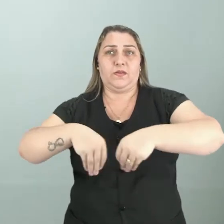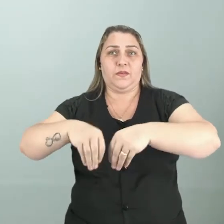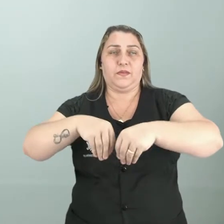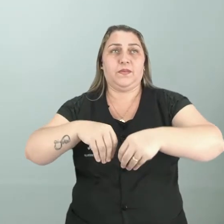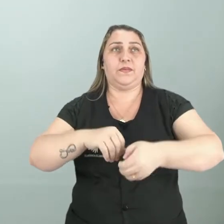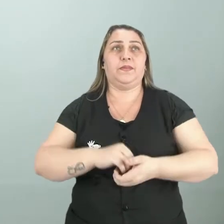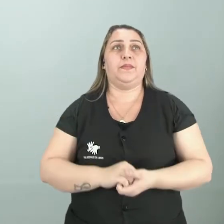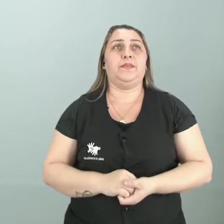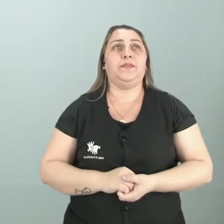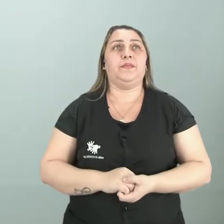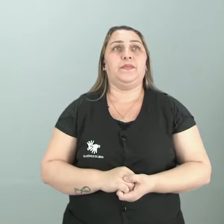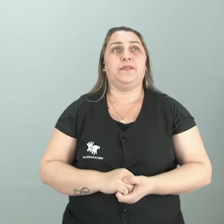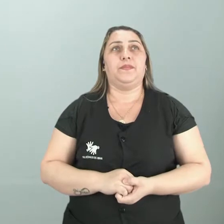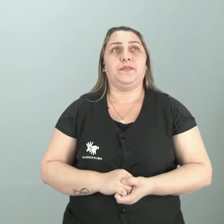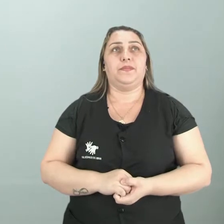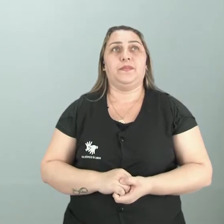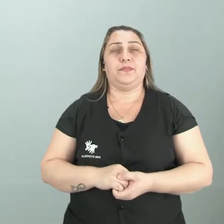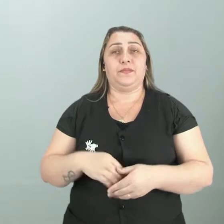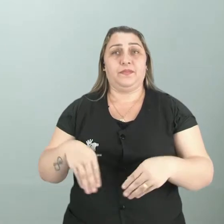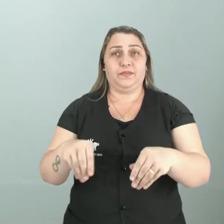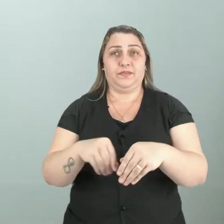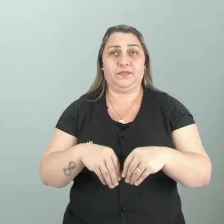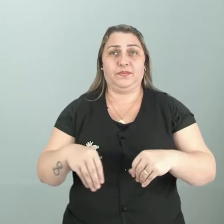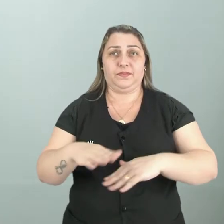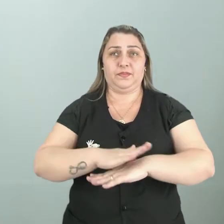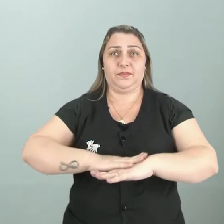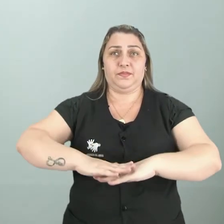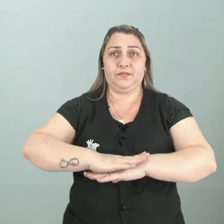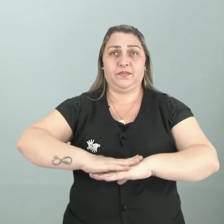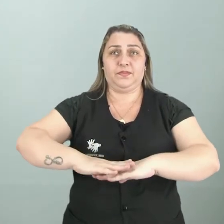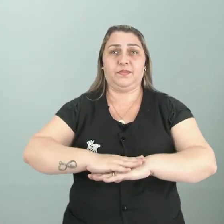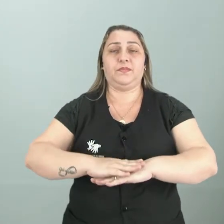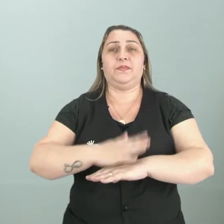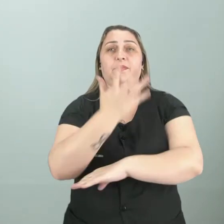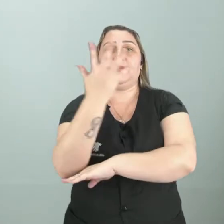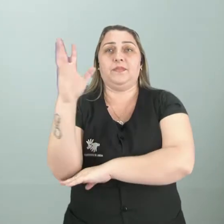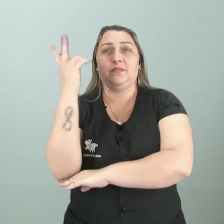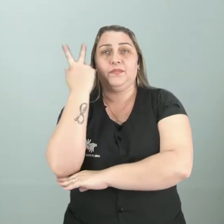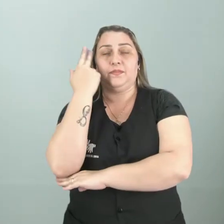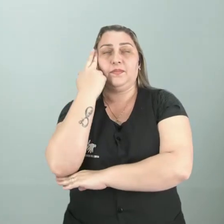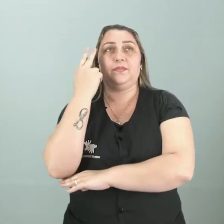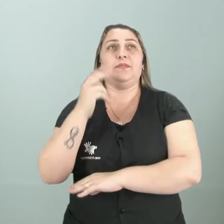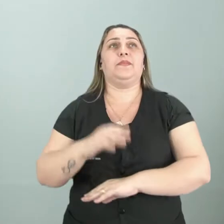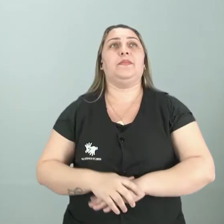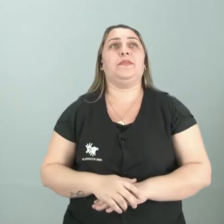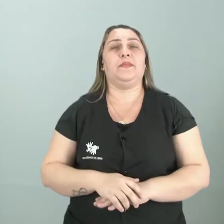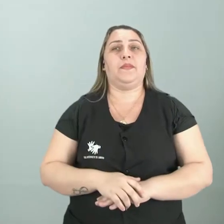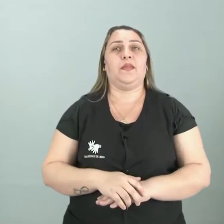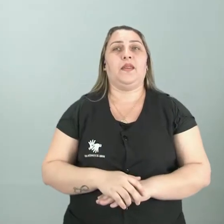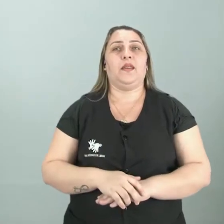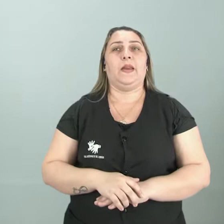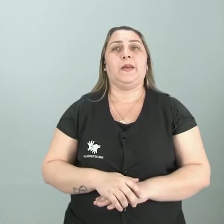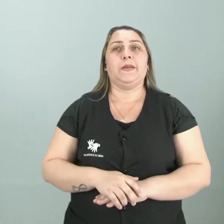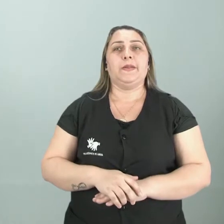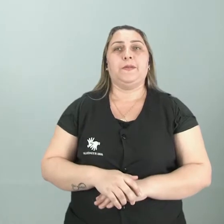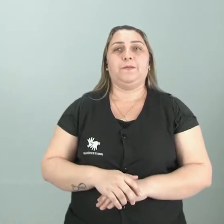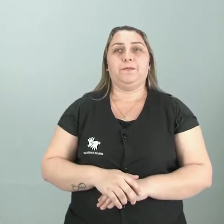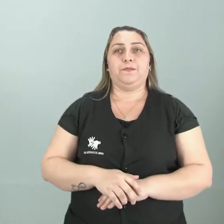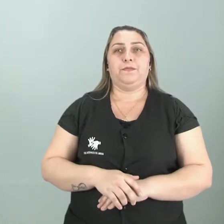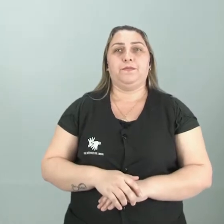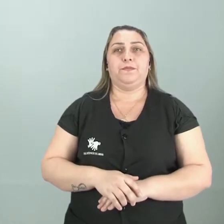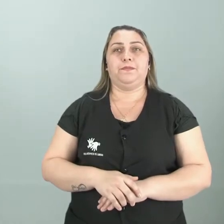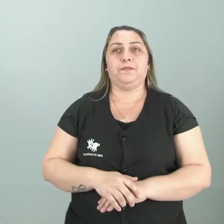Solo, né? Solo é o chão da paisagem. O que mais que nós temos? Outro elemento nesta